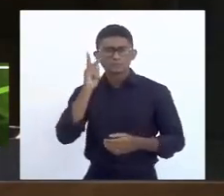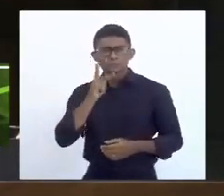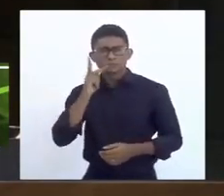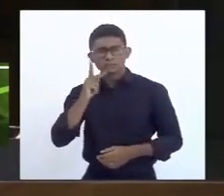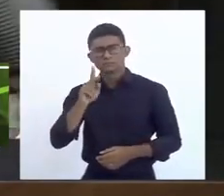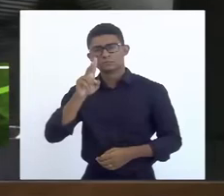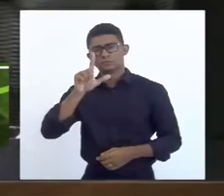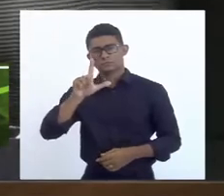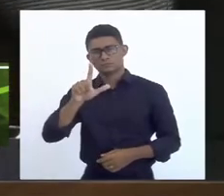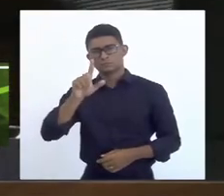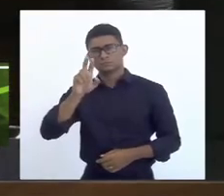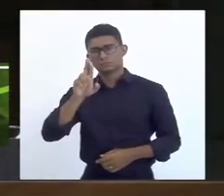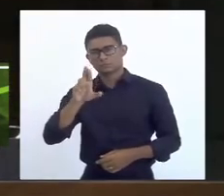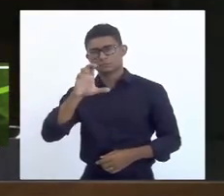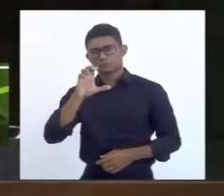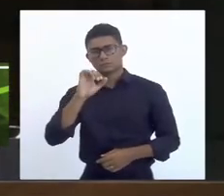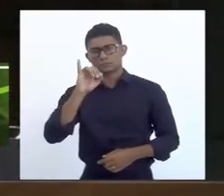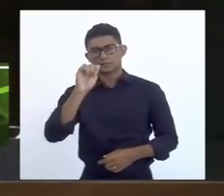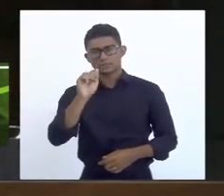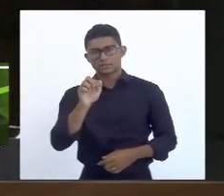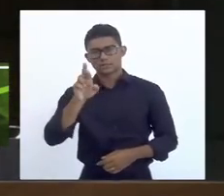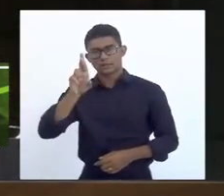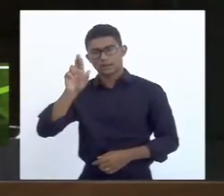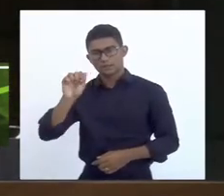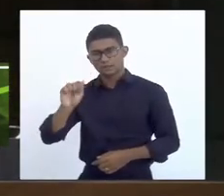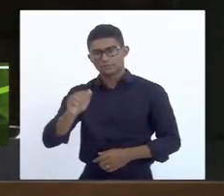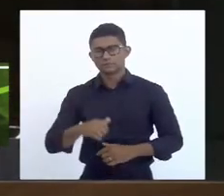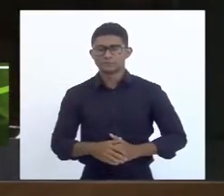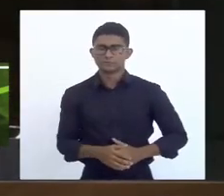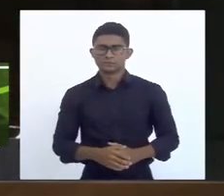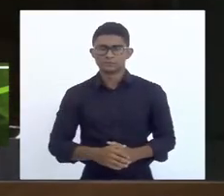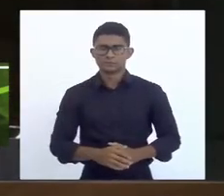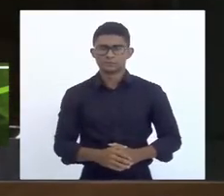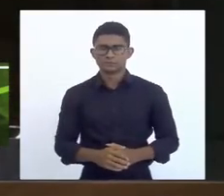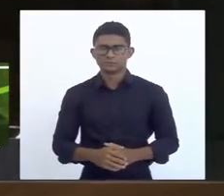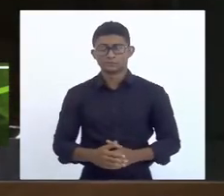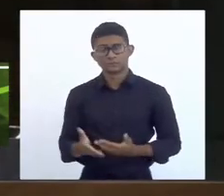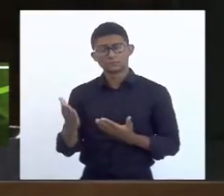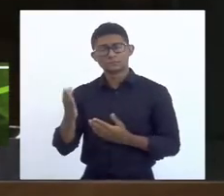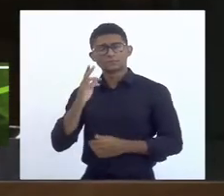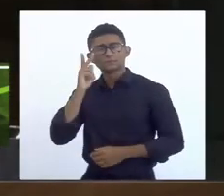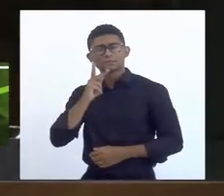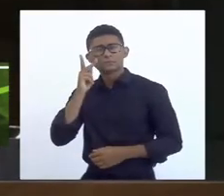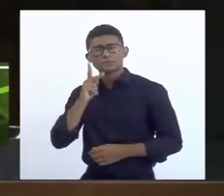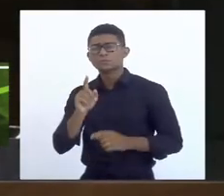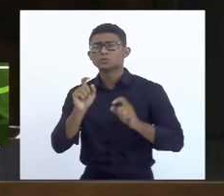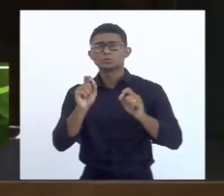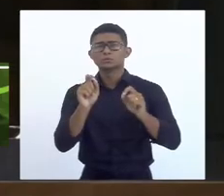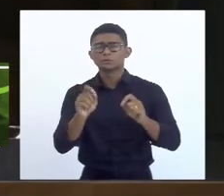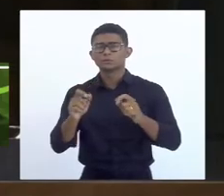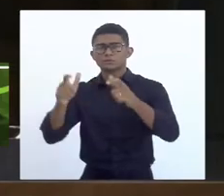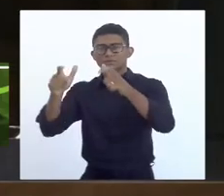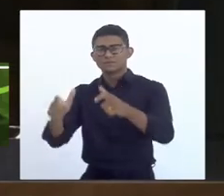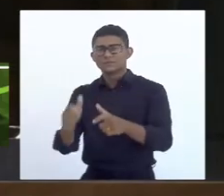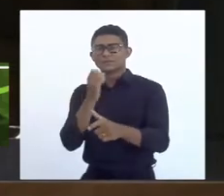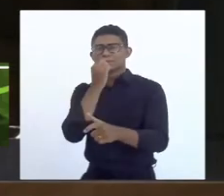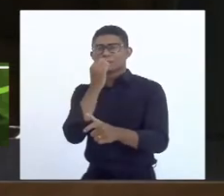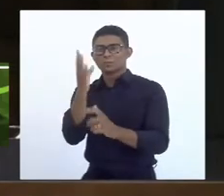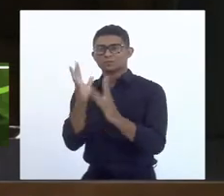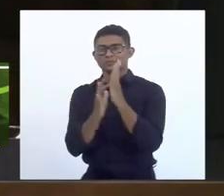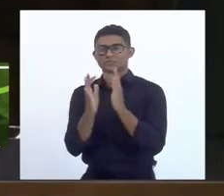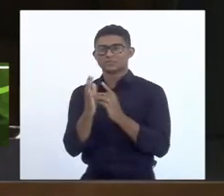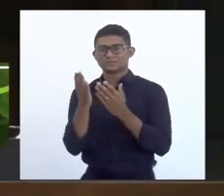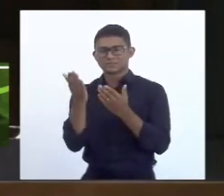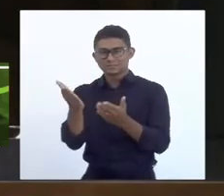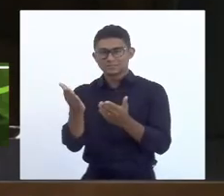Luciara Amil. Né? A Luciara, ela é vereadora de Bom Jesus de Tabapuana,